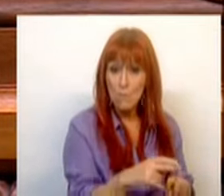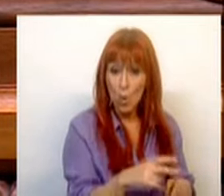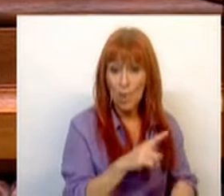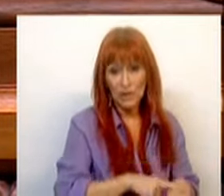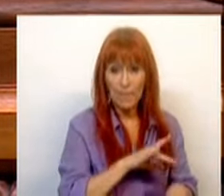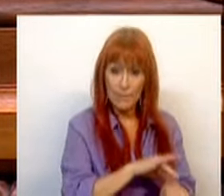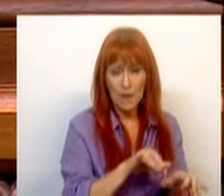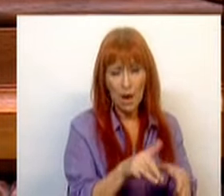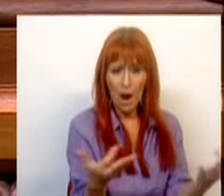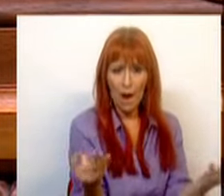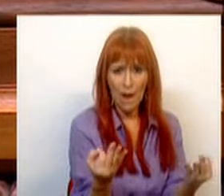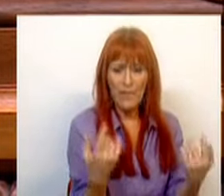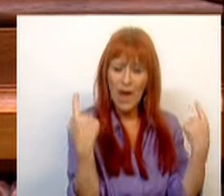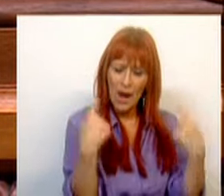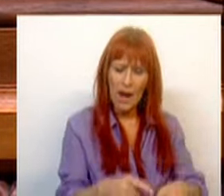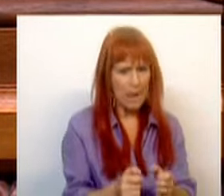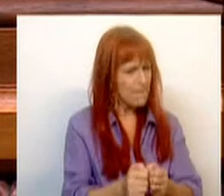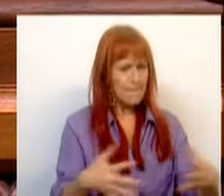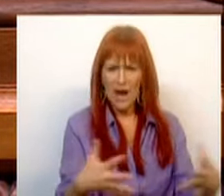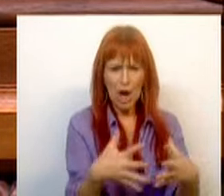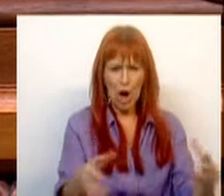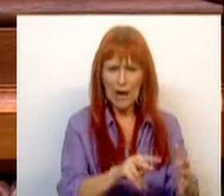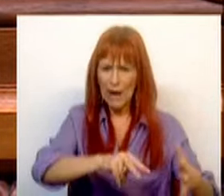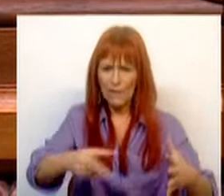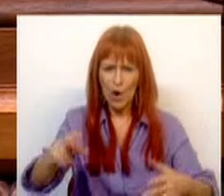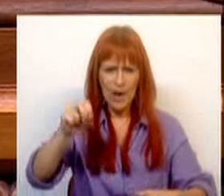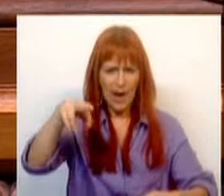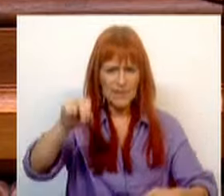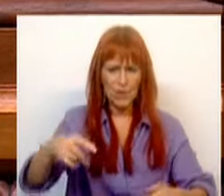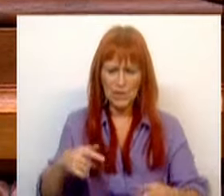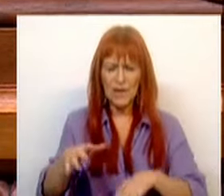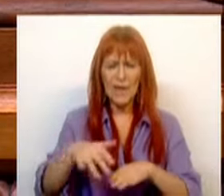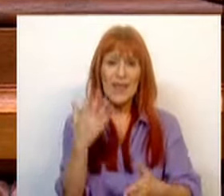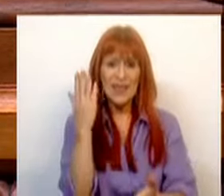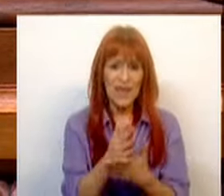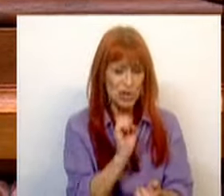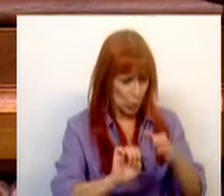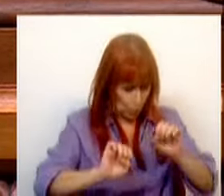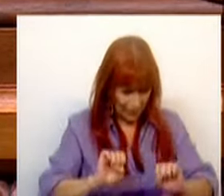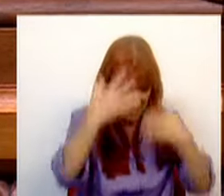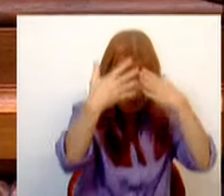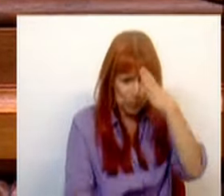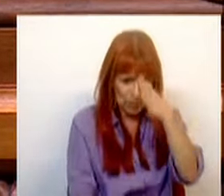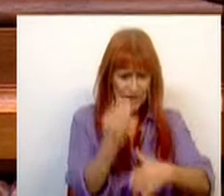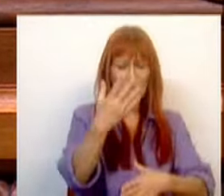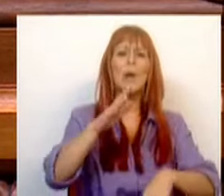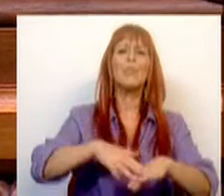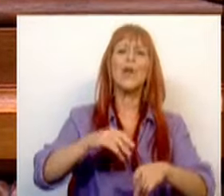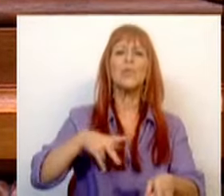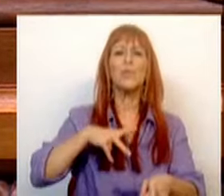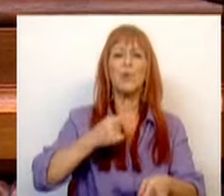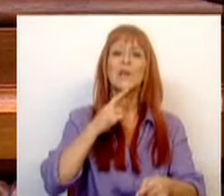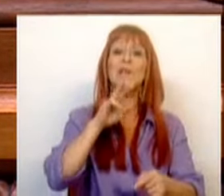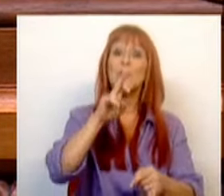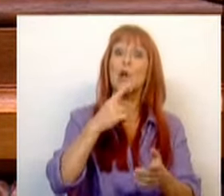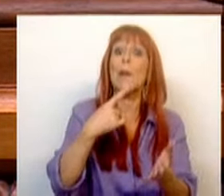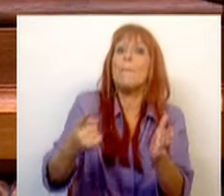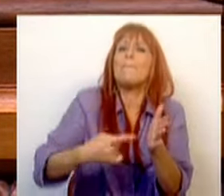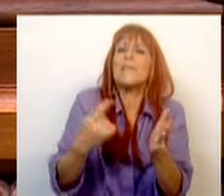a pandemia, e é a maior reforma do SNS desde a sua criação. E por isso, o país precisa de